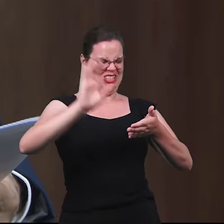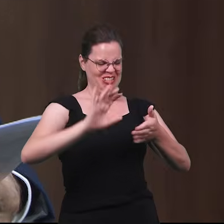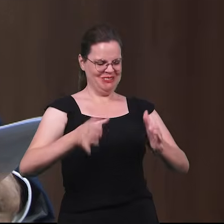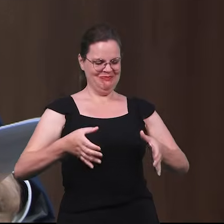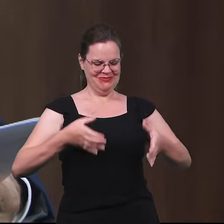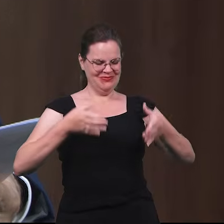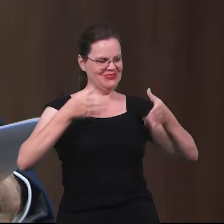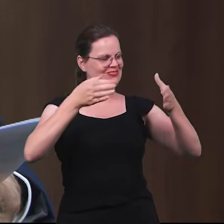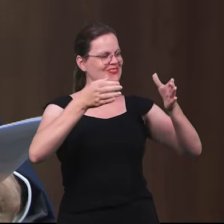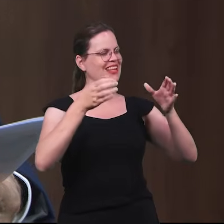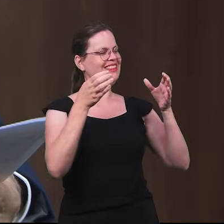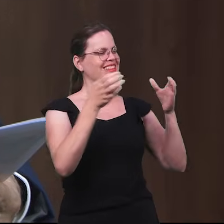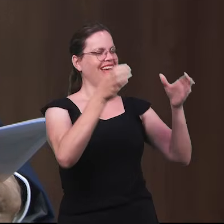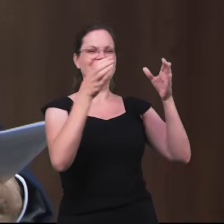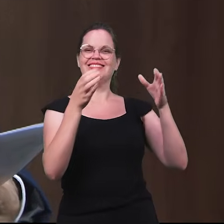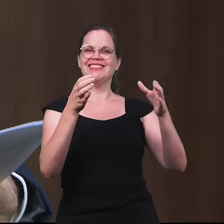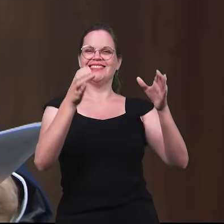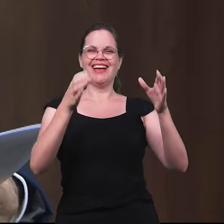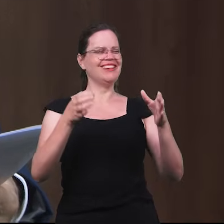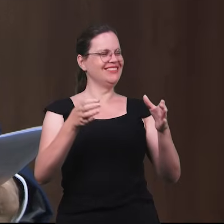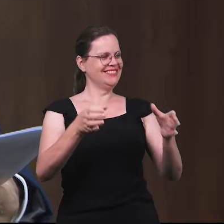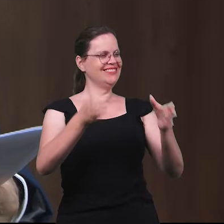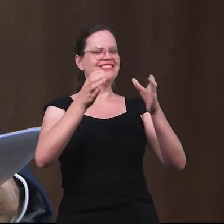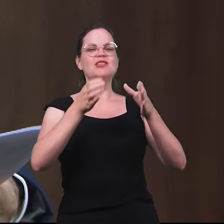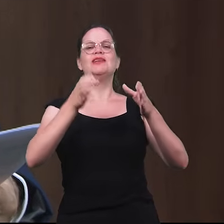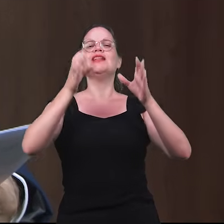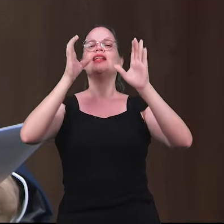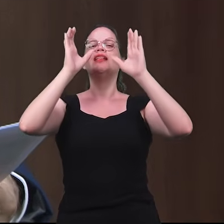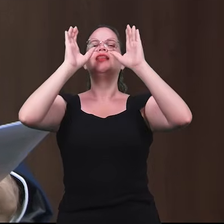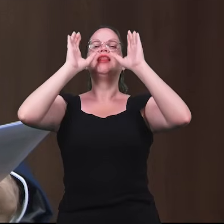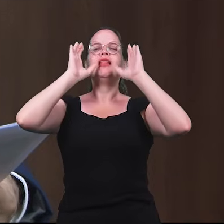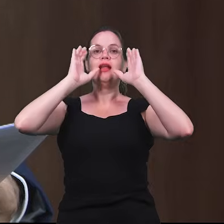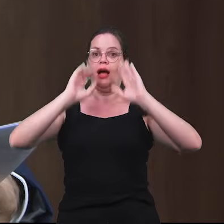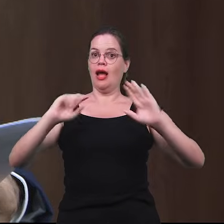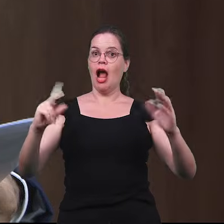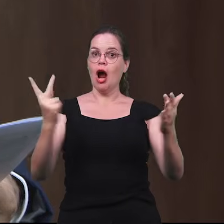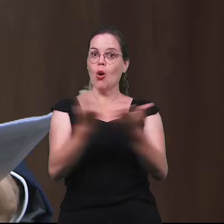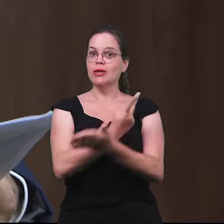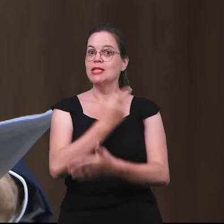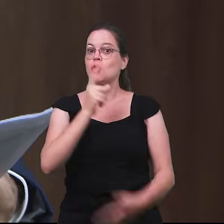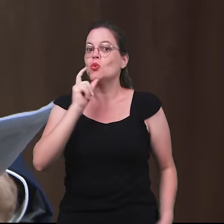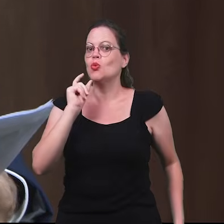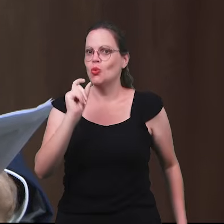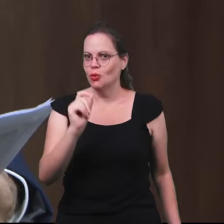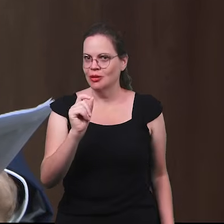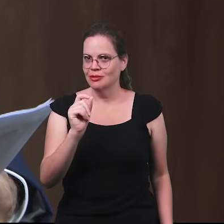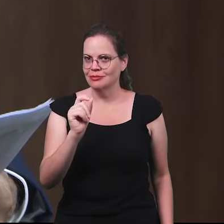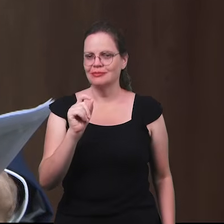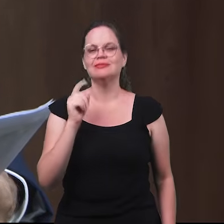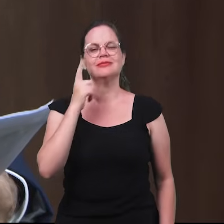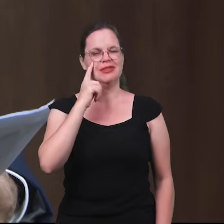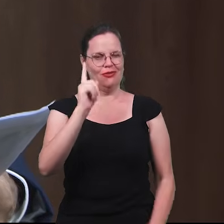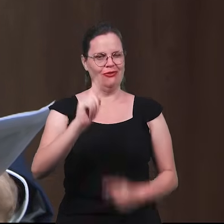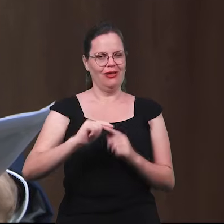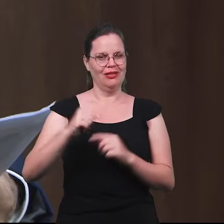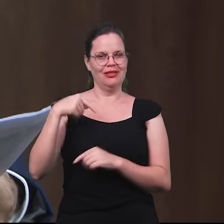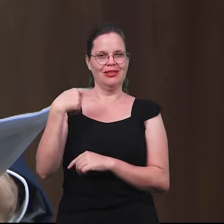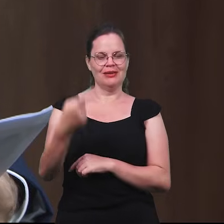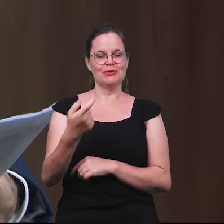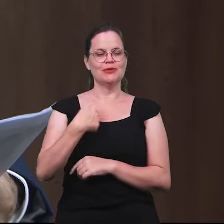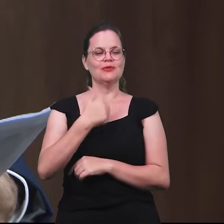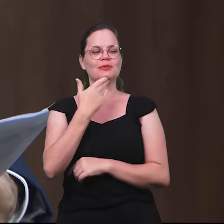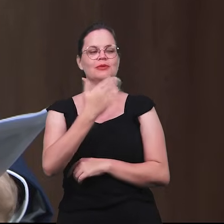inesperado, que vou pedir o pastor Gerson para fazer o comentário, até ler o texto daquilo que